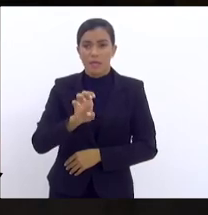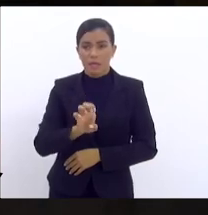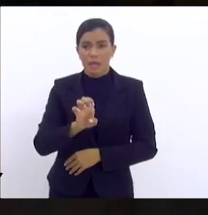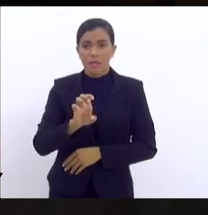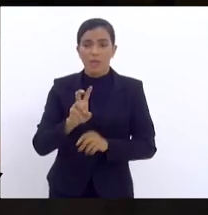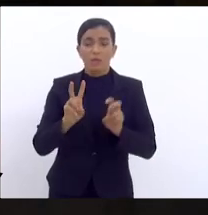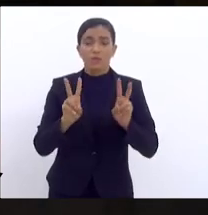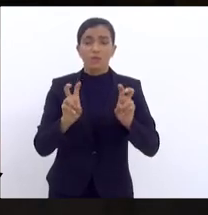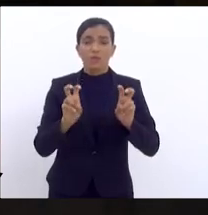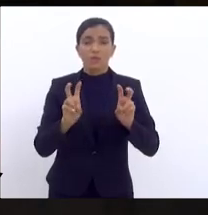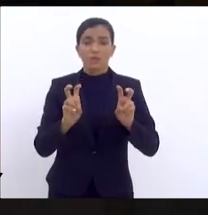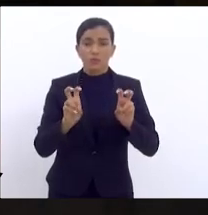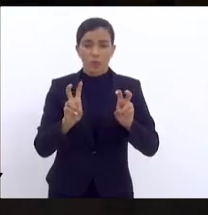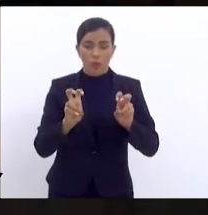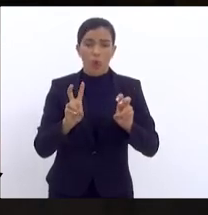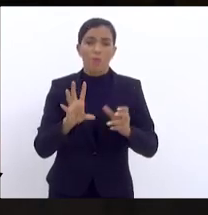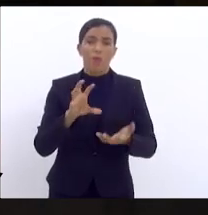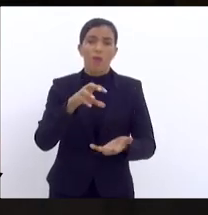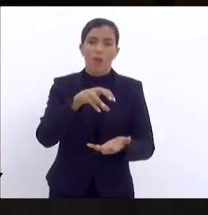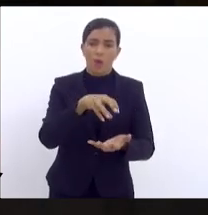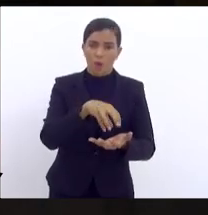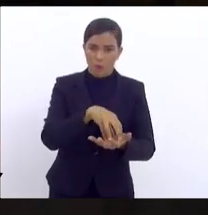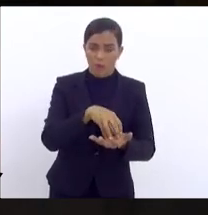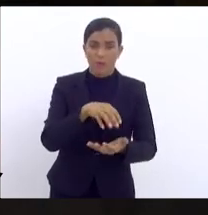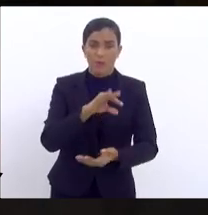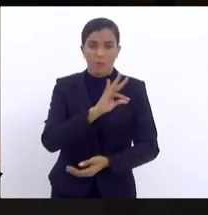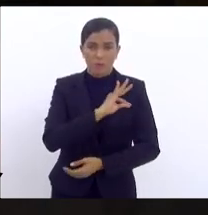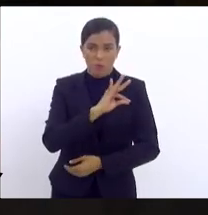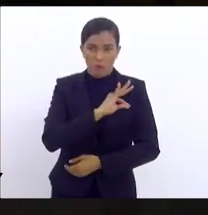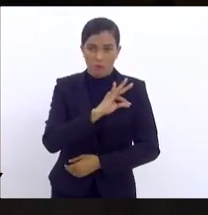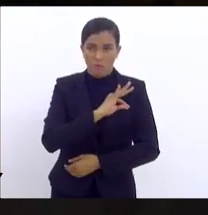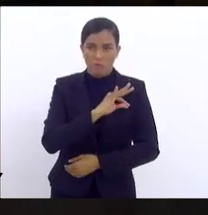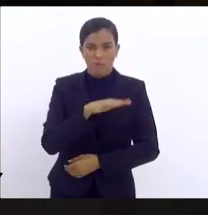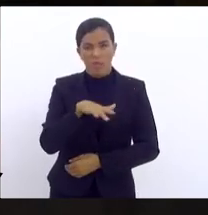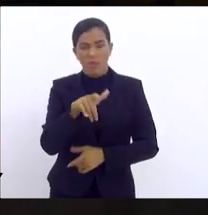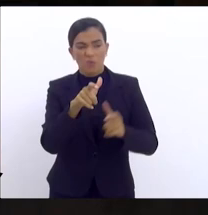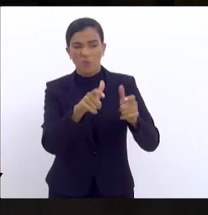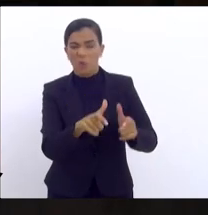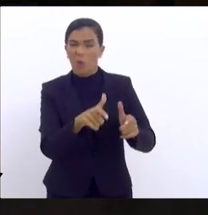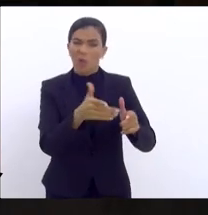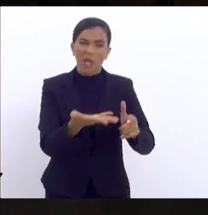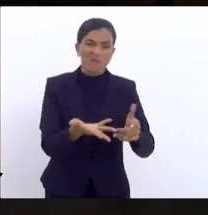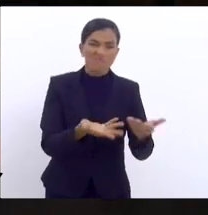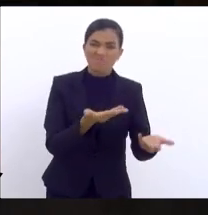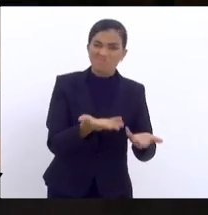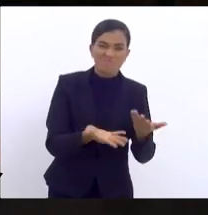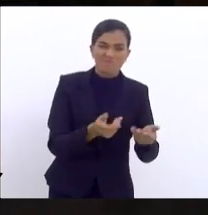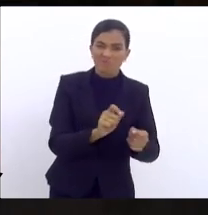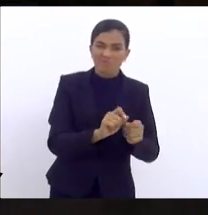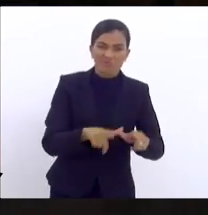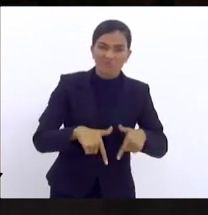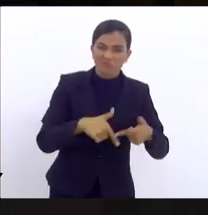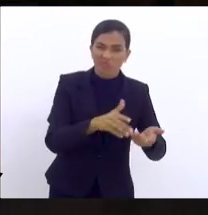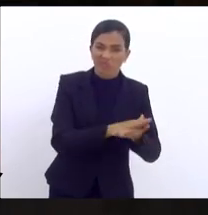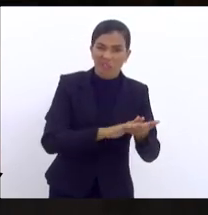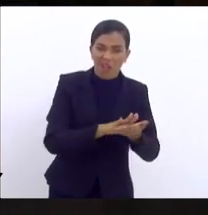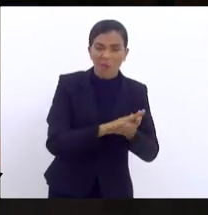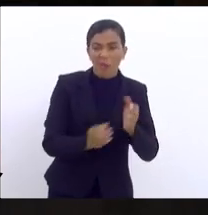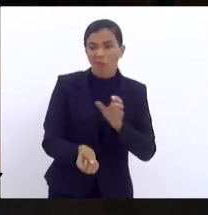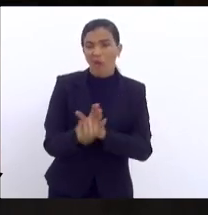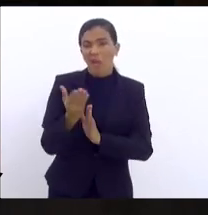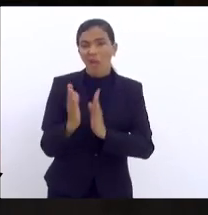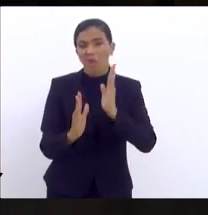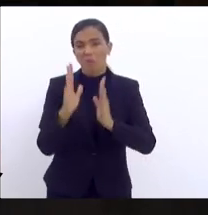da cabine não da Companhia da polícia que tem na cerâmica que tá no local ali Ocioso na verdade foi feito numa época de uma outra